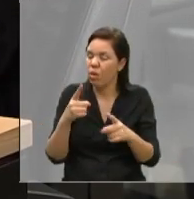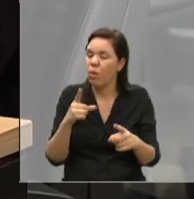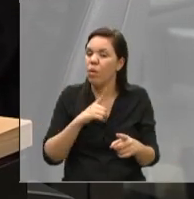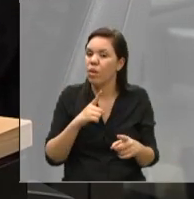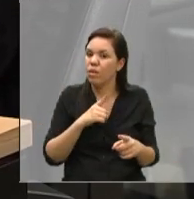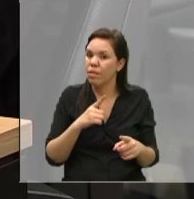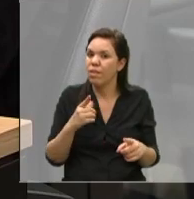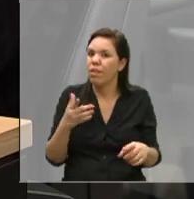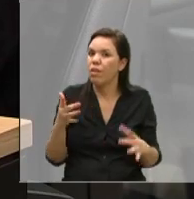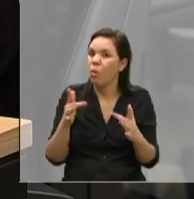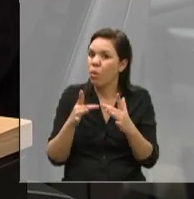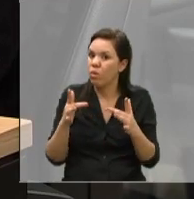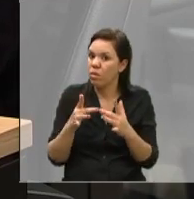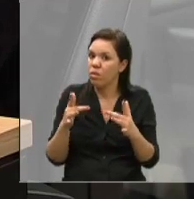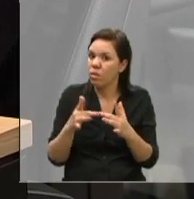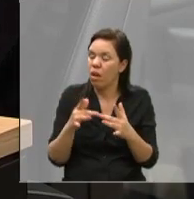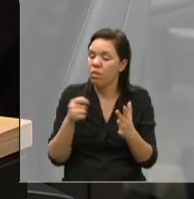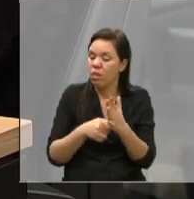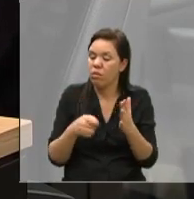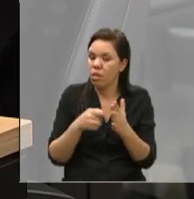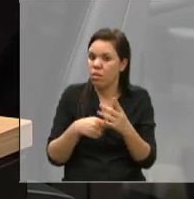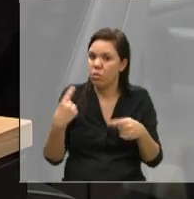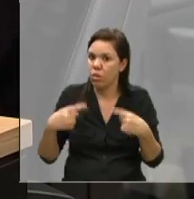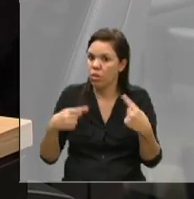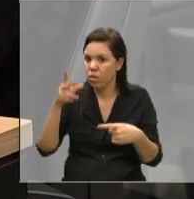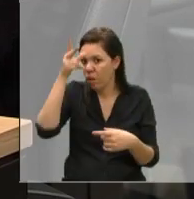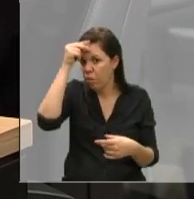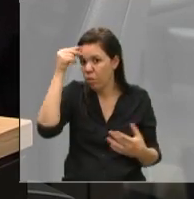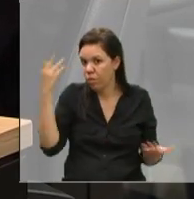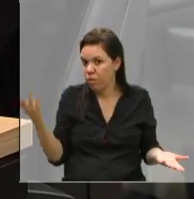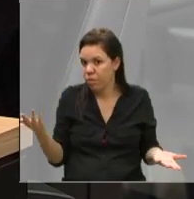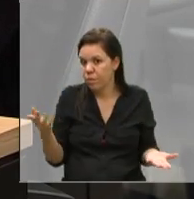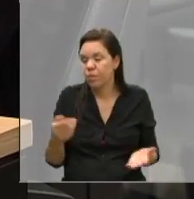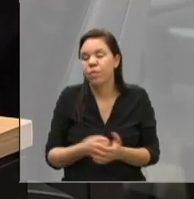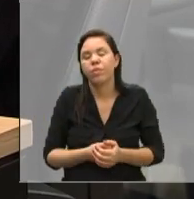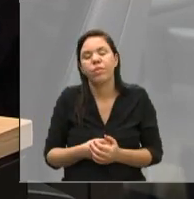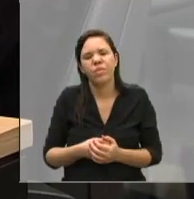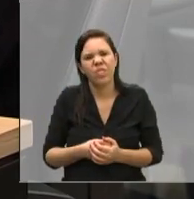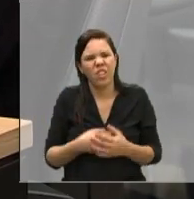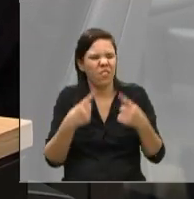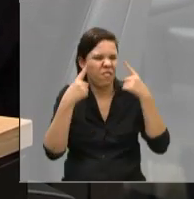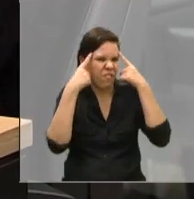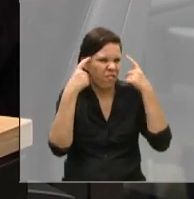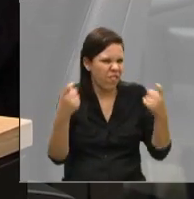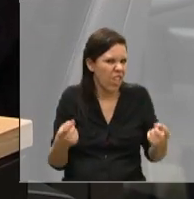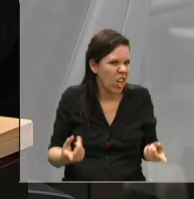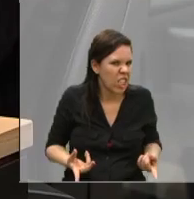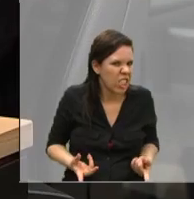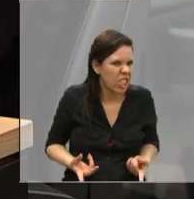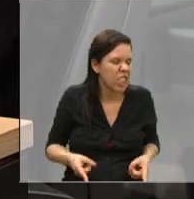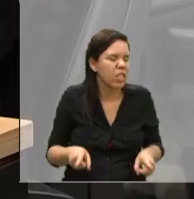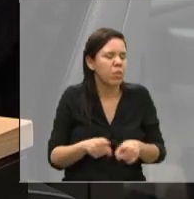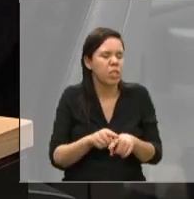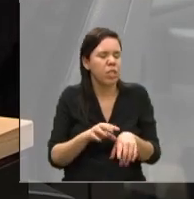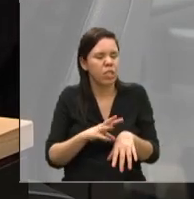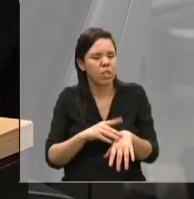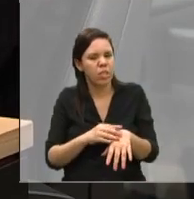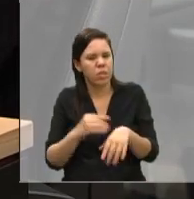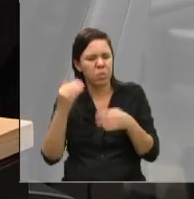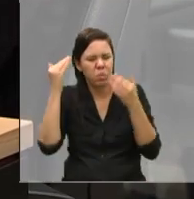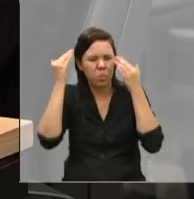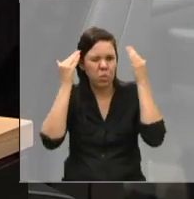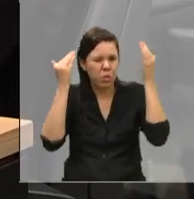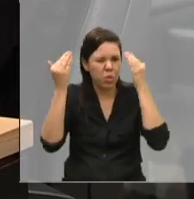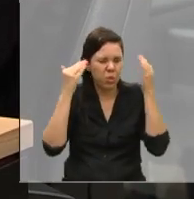à política pública e isso com todos os efeitos, né? Efeitos em termos de violência, efeitos em termos de adoecimento